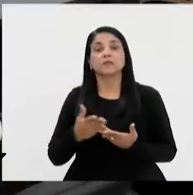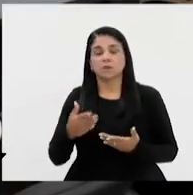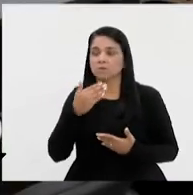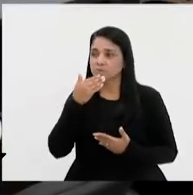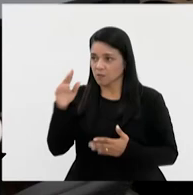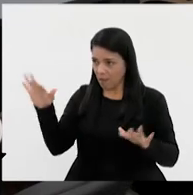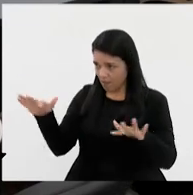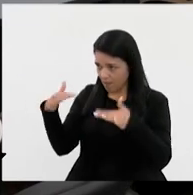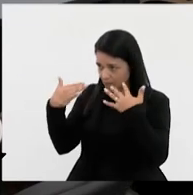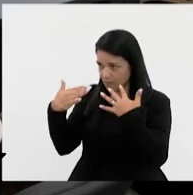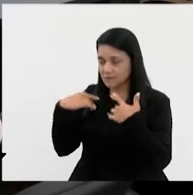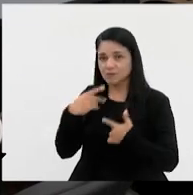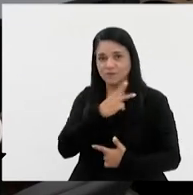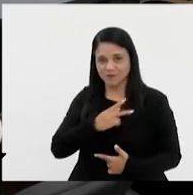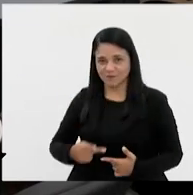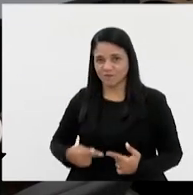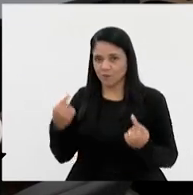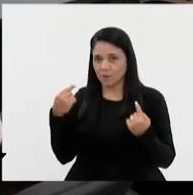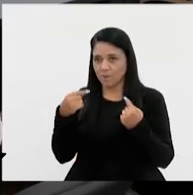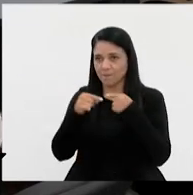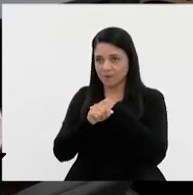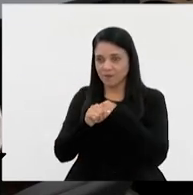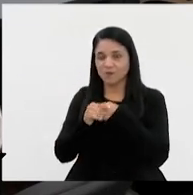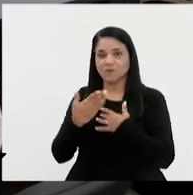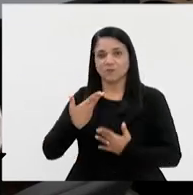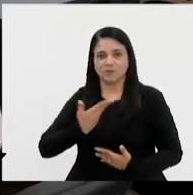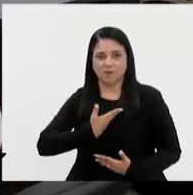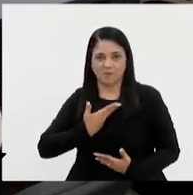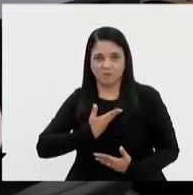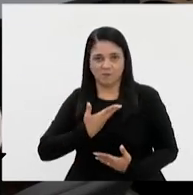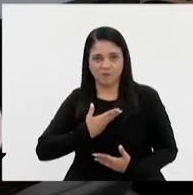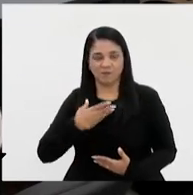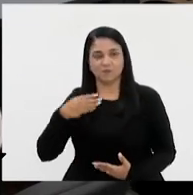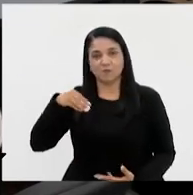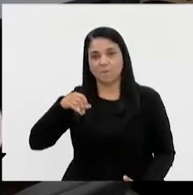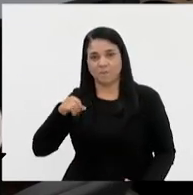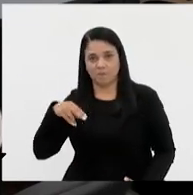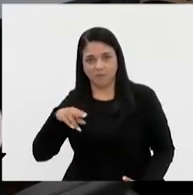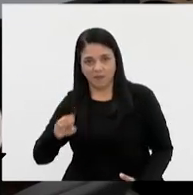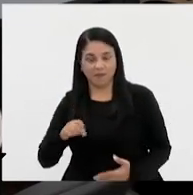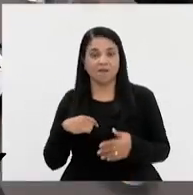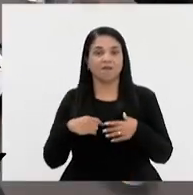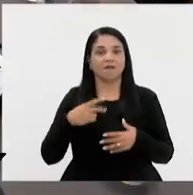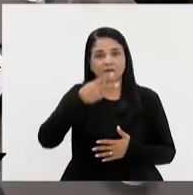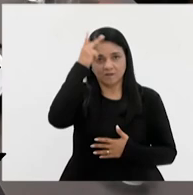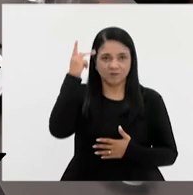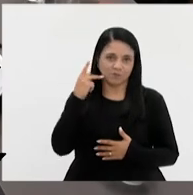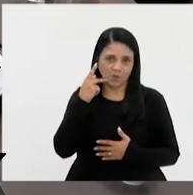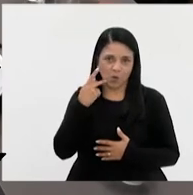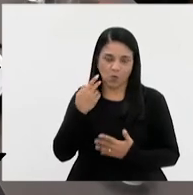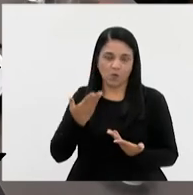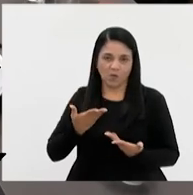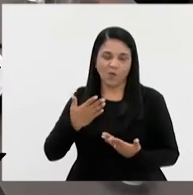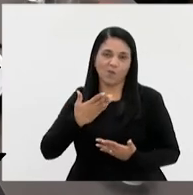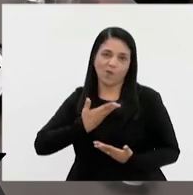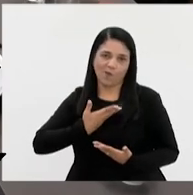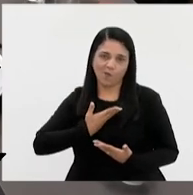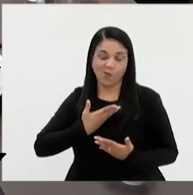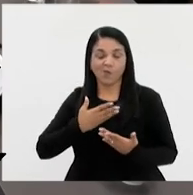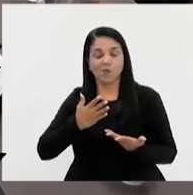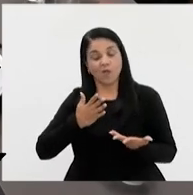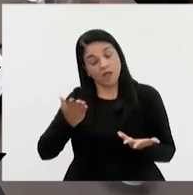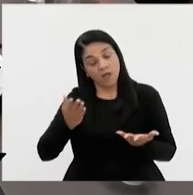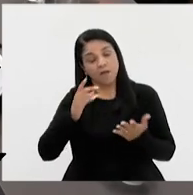Excelência, porque eu vou divergir dos meus camaradas Carlos Mink e Luiz Paulo, porque eu considero o seu